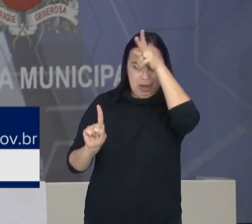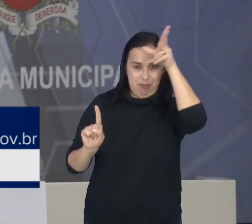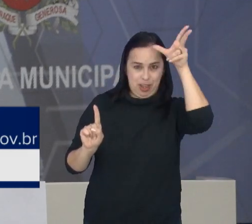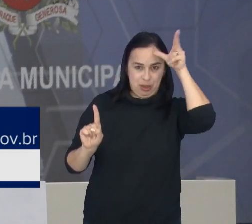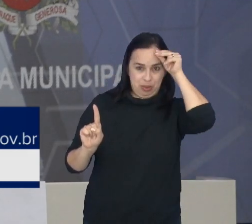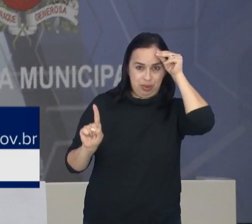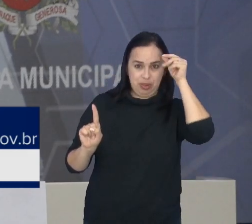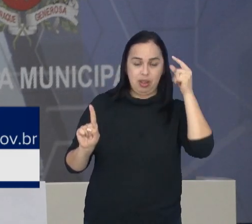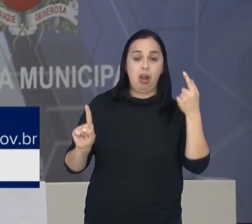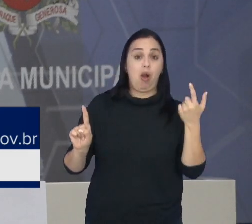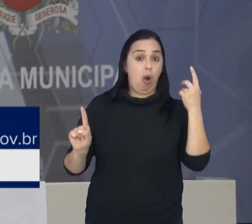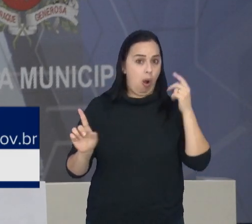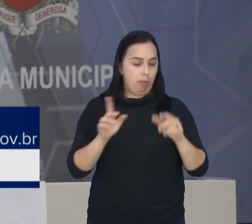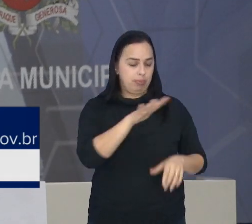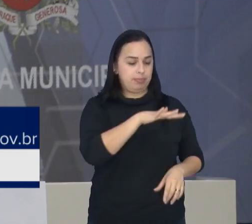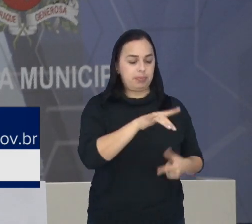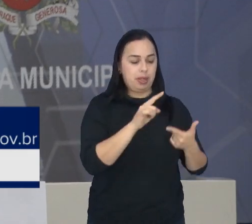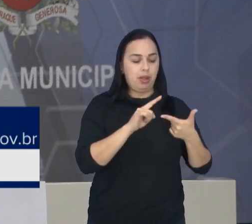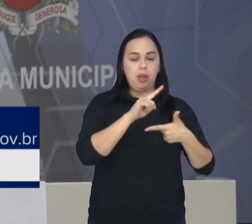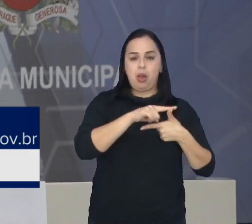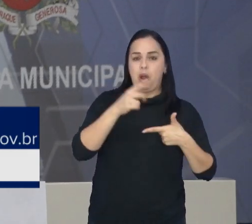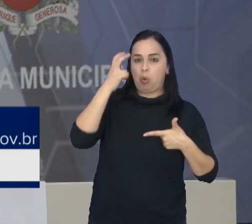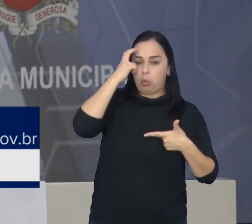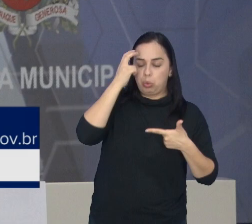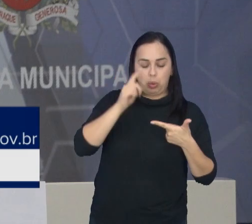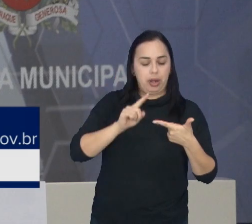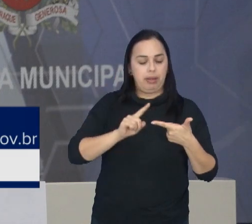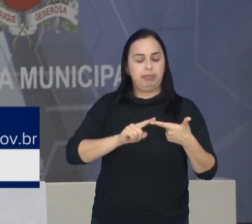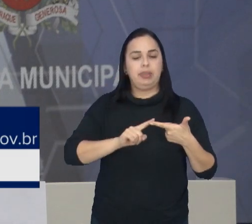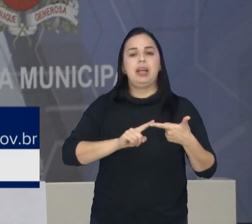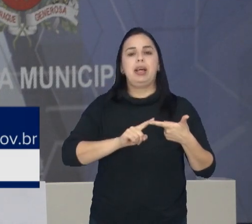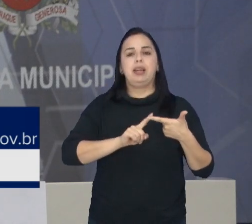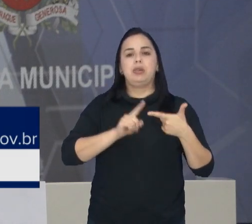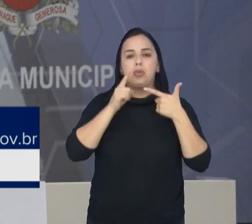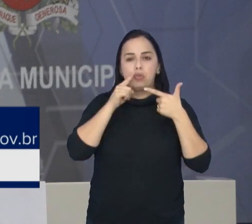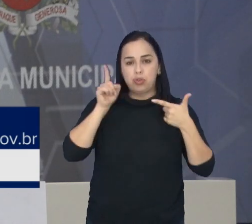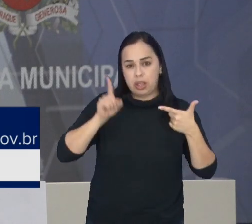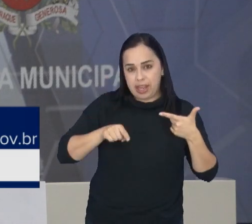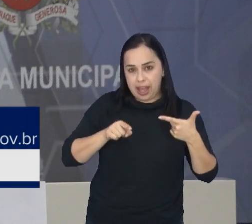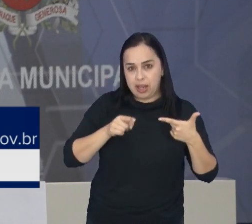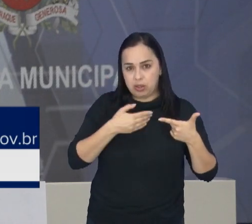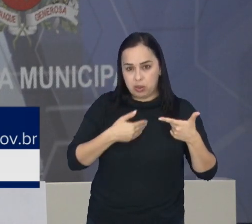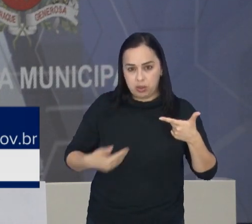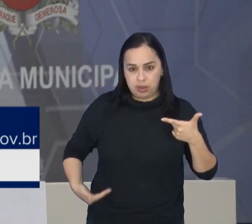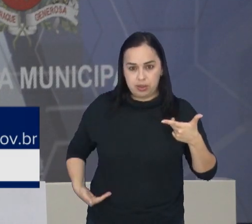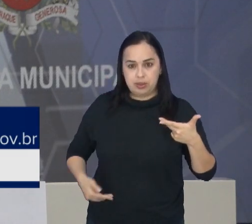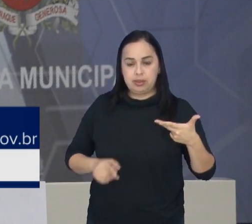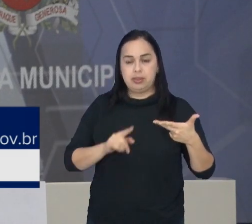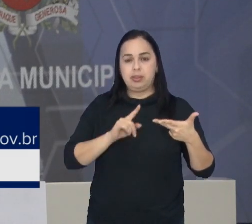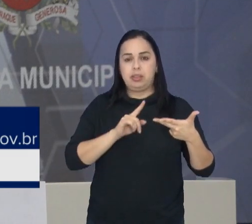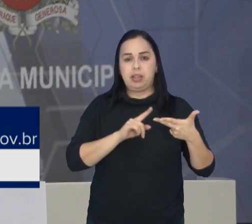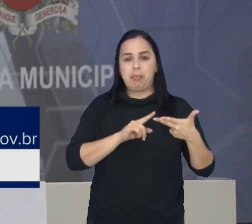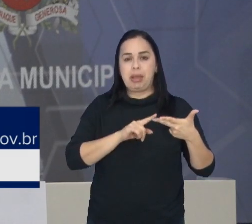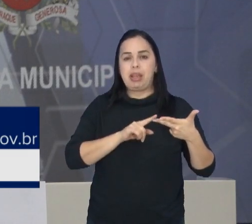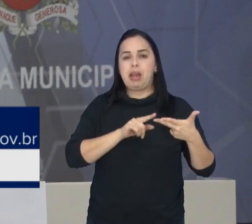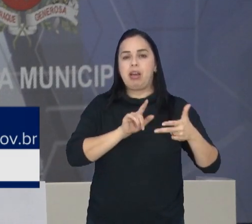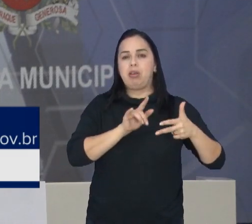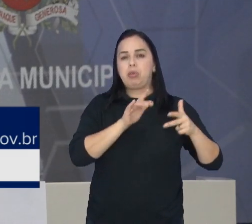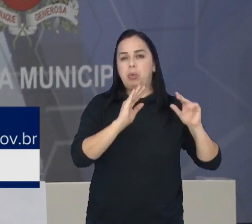cultura contra, os servidores contra, o pessoal, todos os permissionários do Mercadão